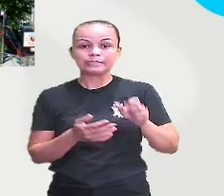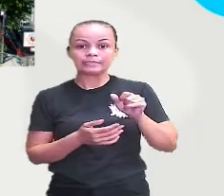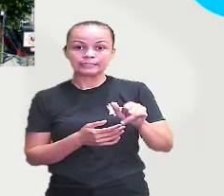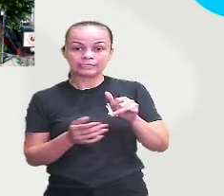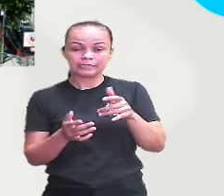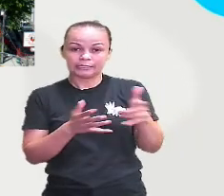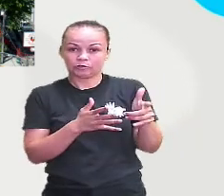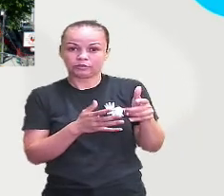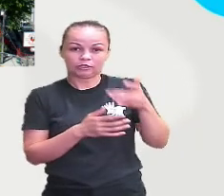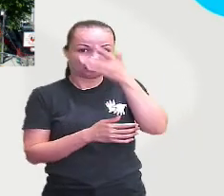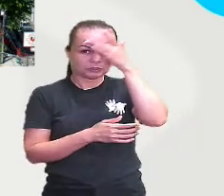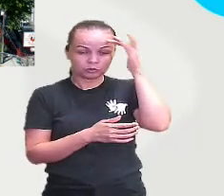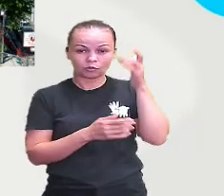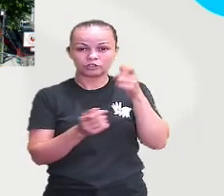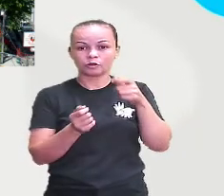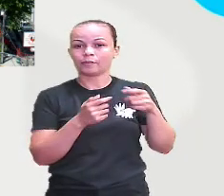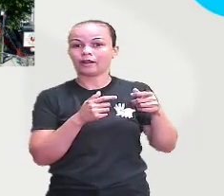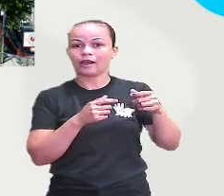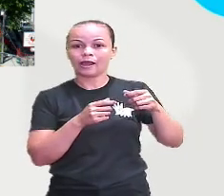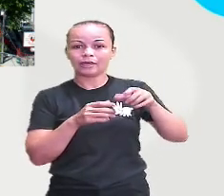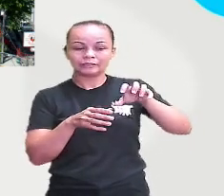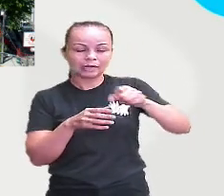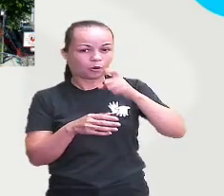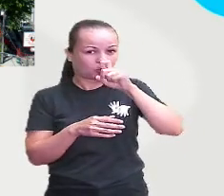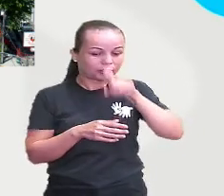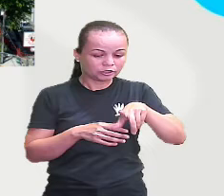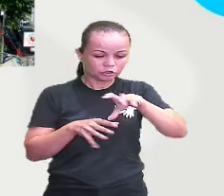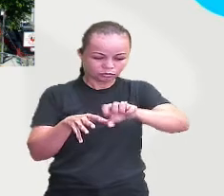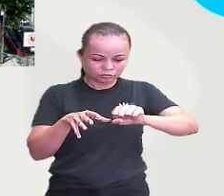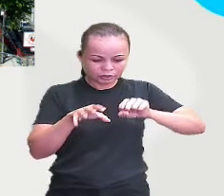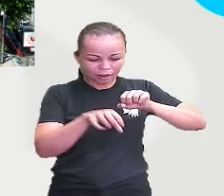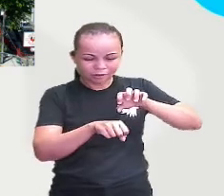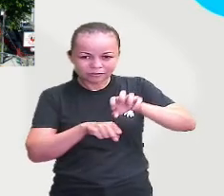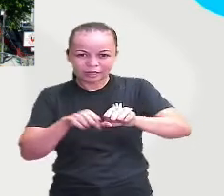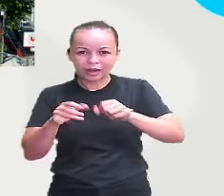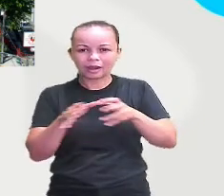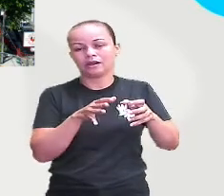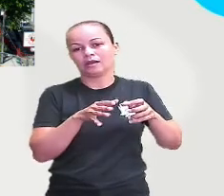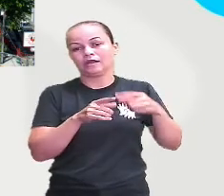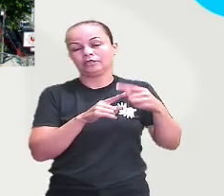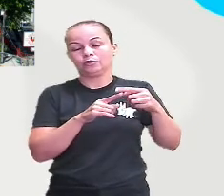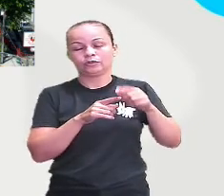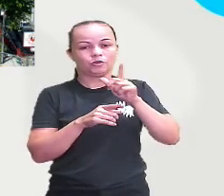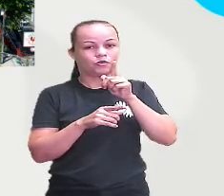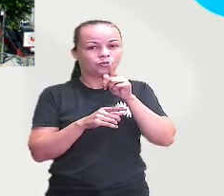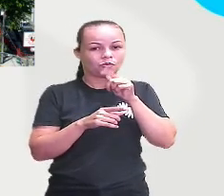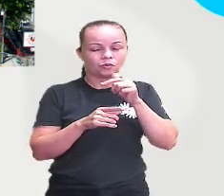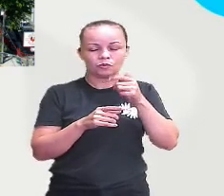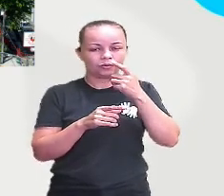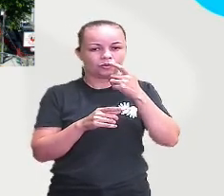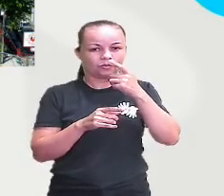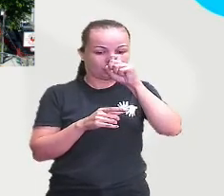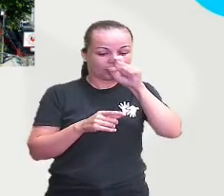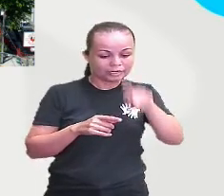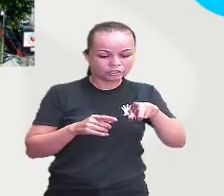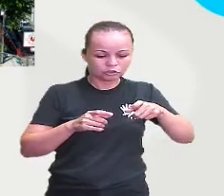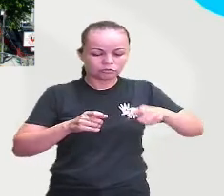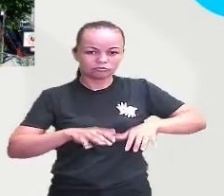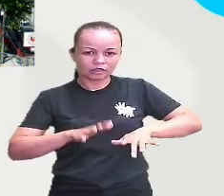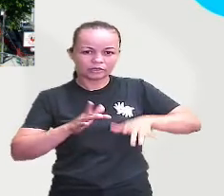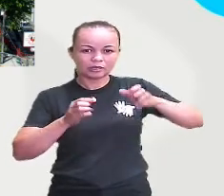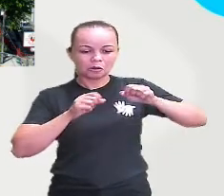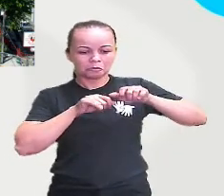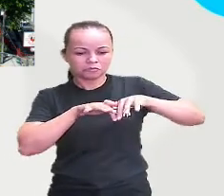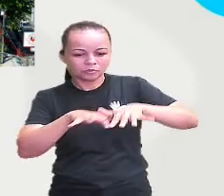poder tirar o lixo do meio da rua, aquilo ali vai entupir as canalhetas, o lixo vai para o rio vai invadir cidades, aí vai